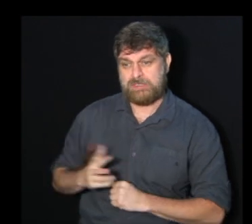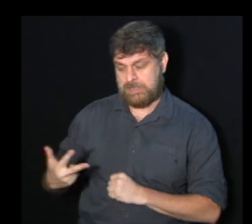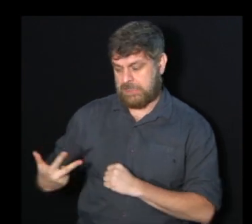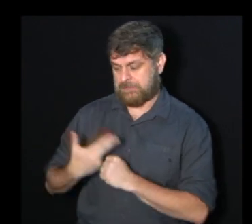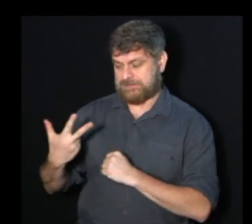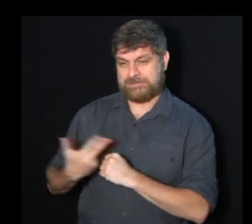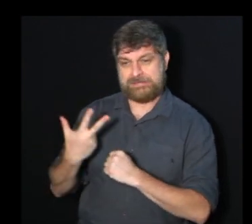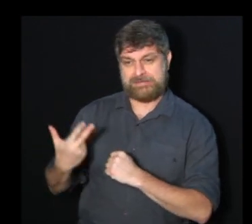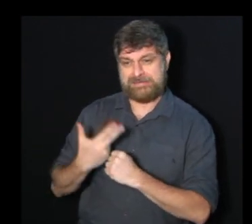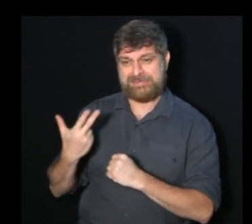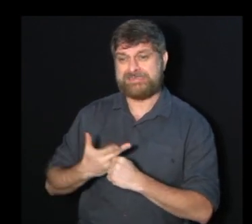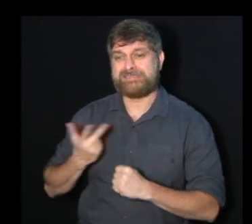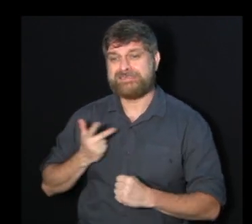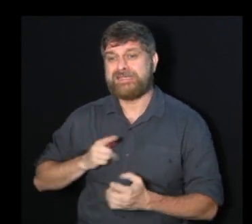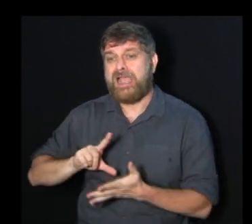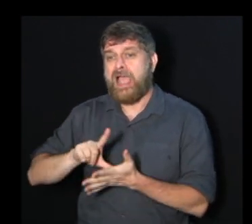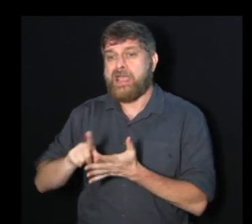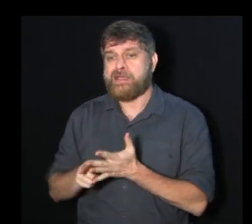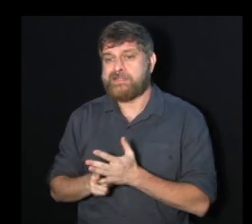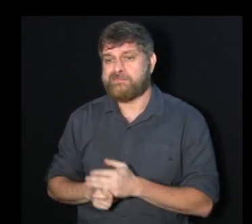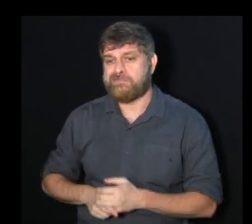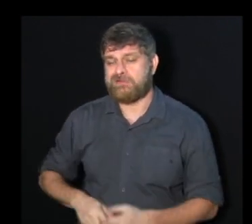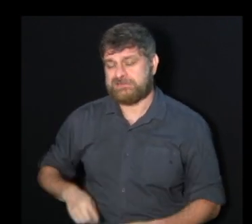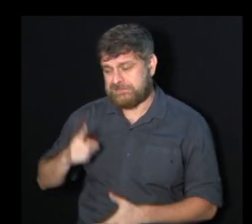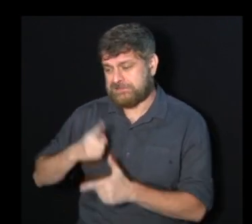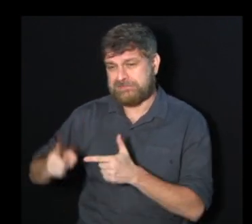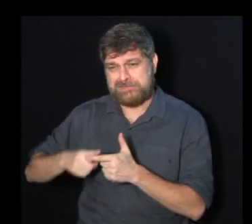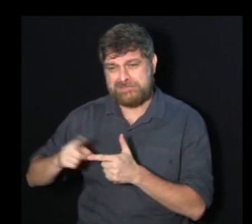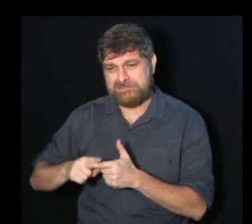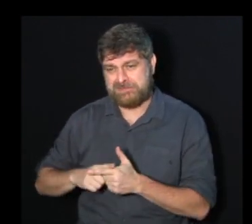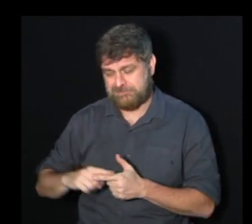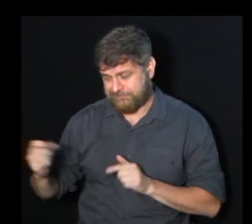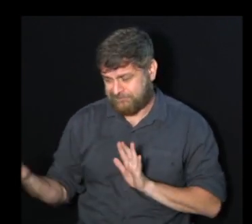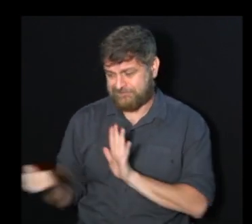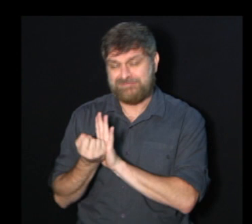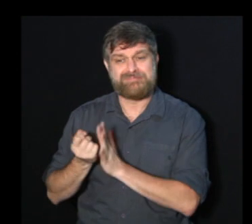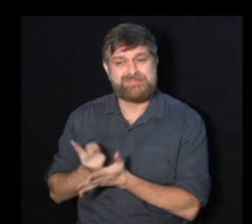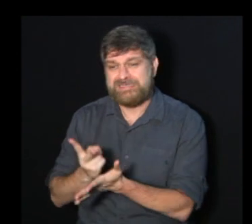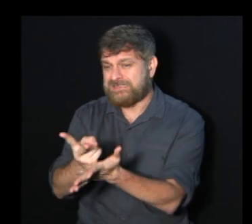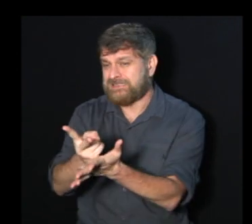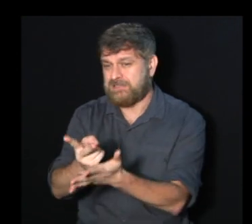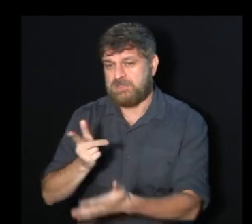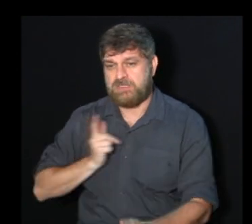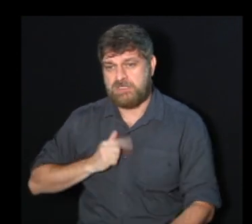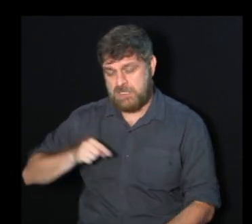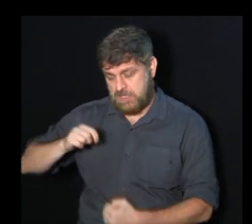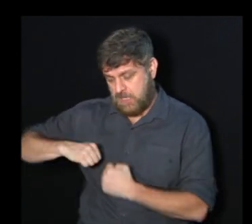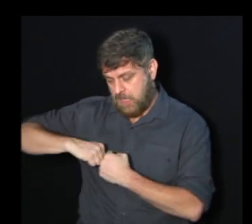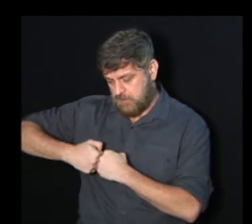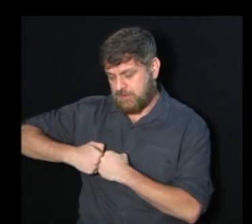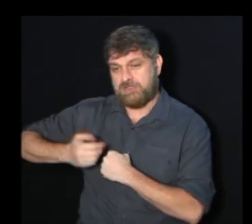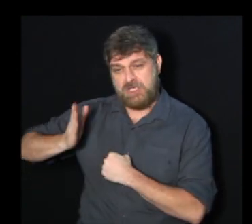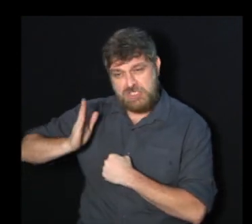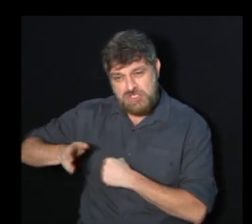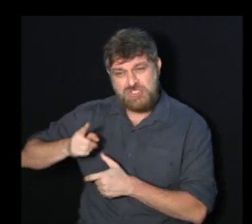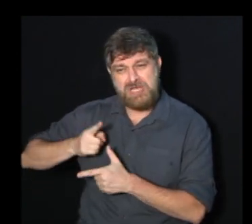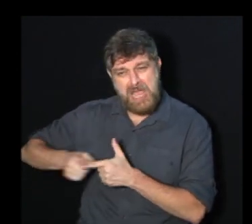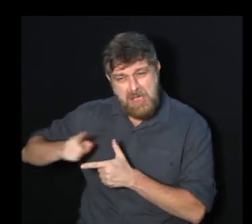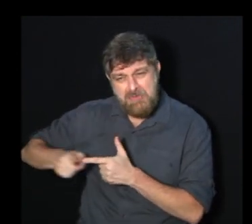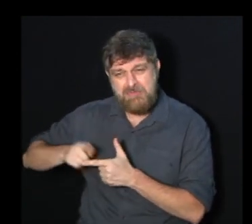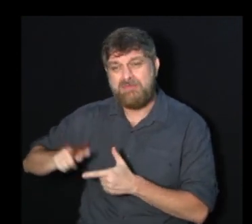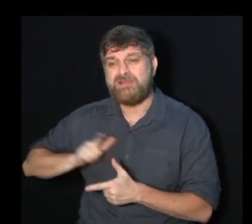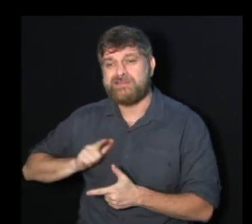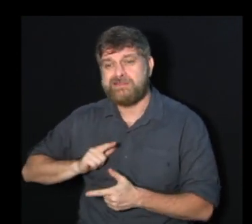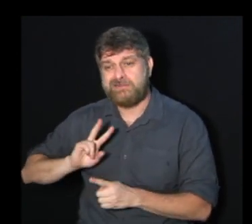pode trazer algumas sequelas. Então, além daquela artrose, o que é uma patologia existente, às vezes